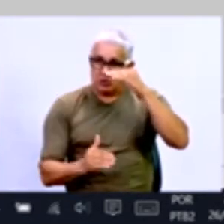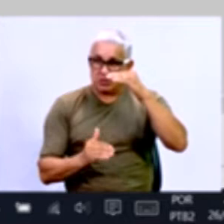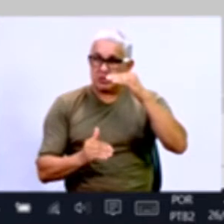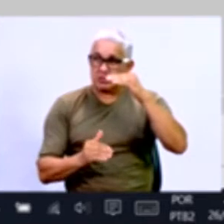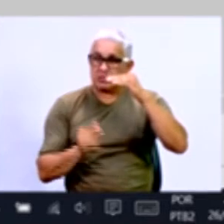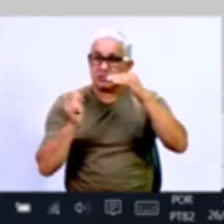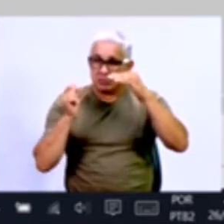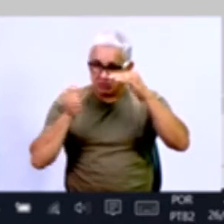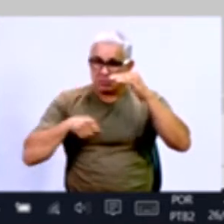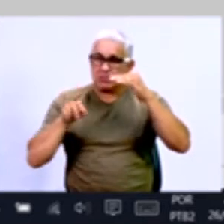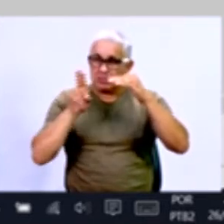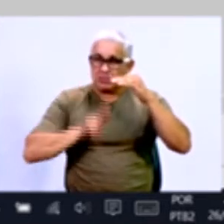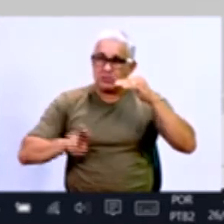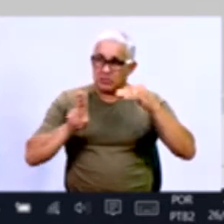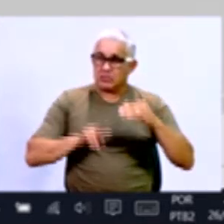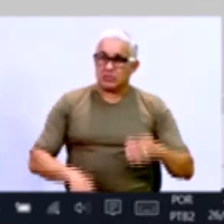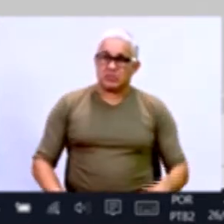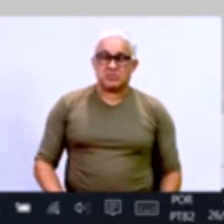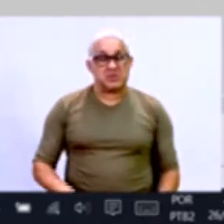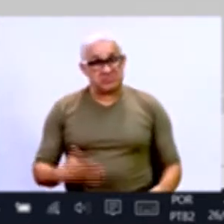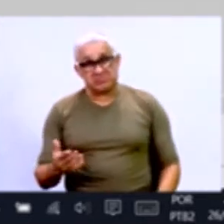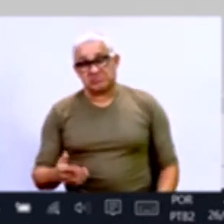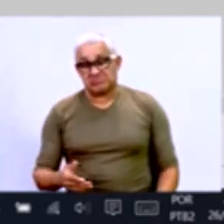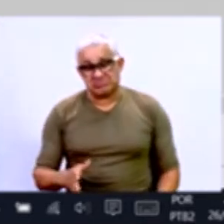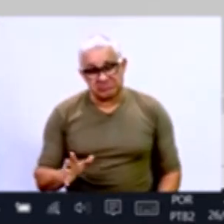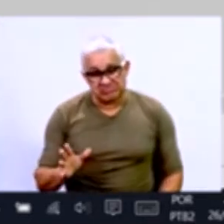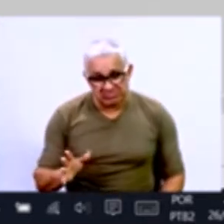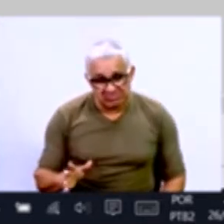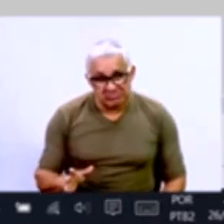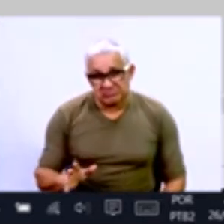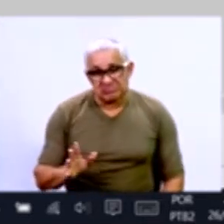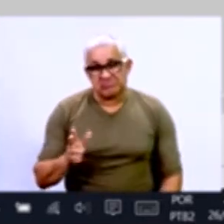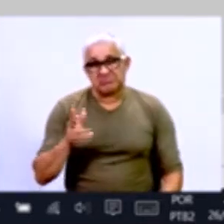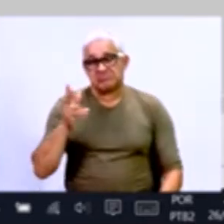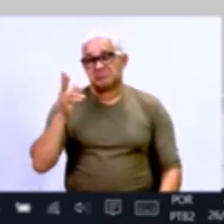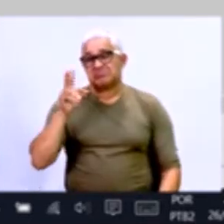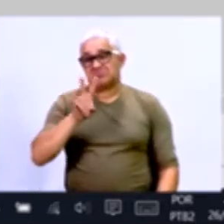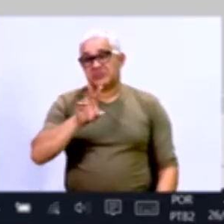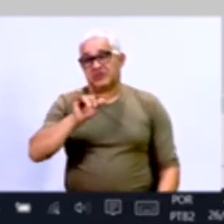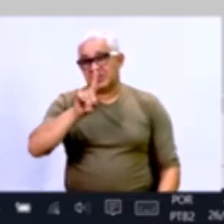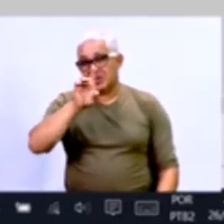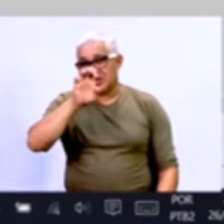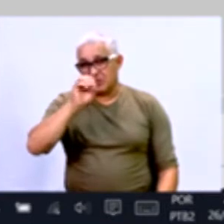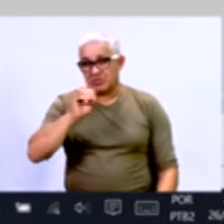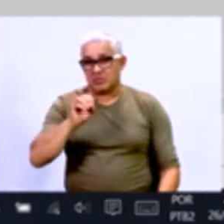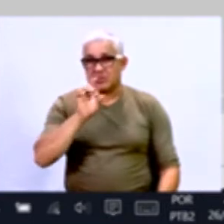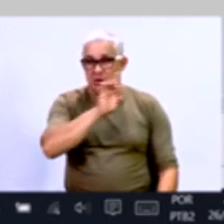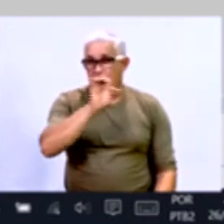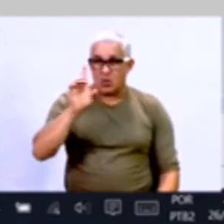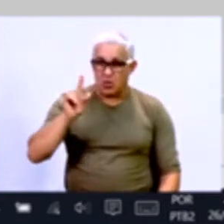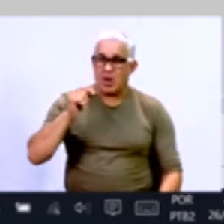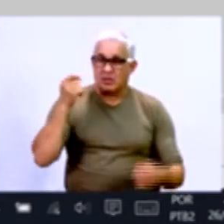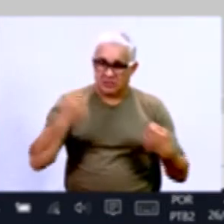com a edição do vídeo de vocês, né? Para cada necessidade, vocês vão fazer uma